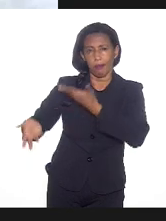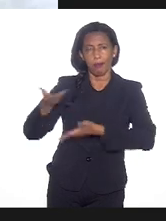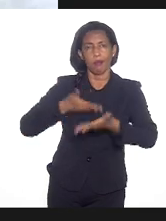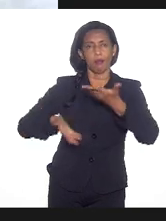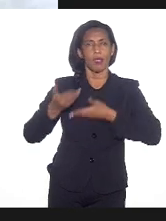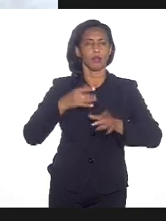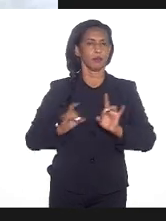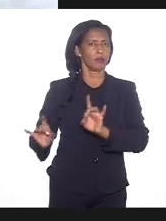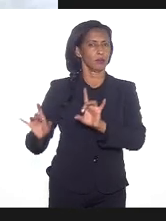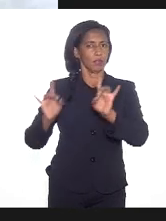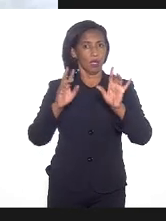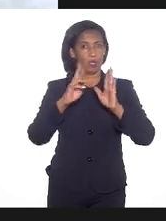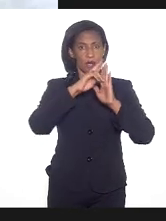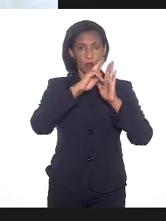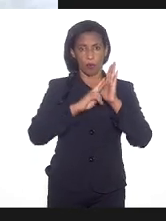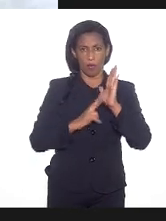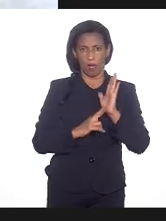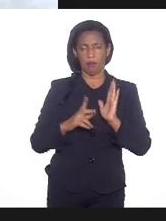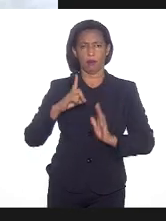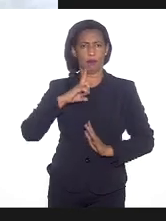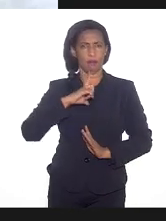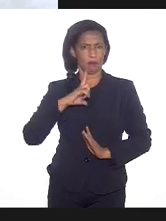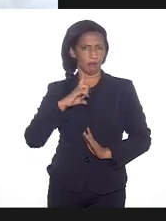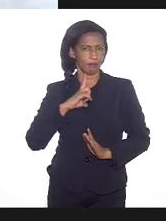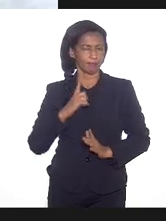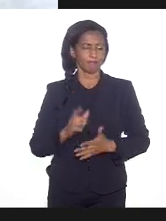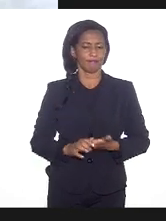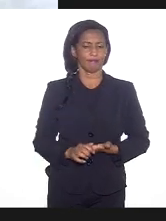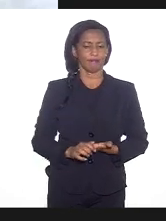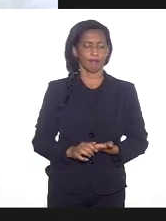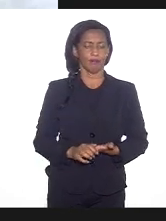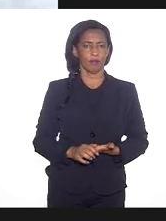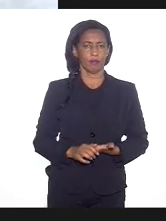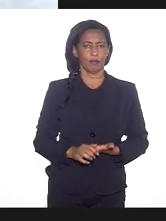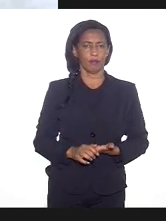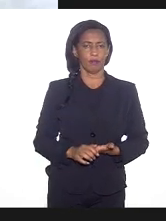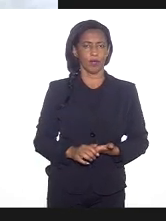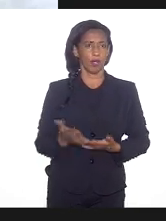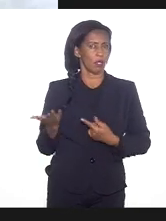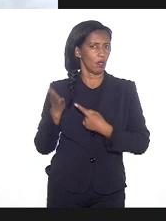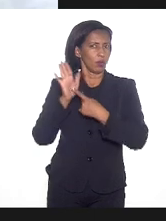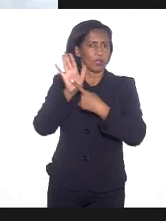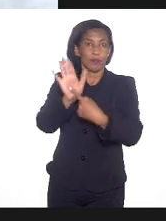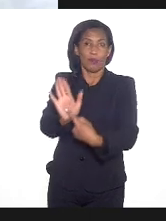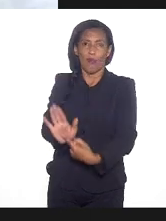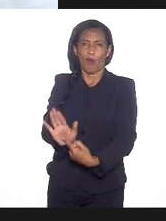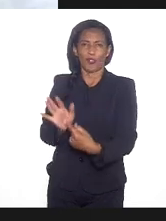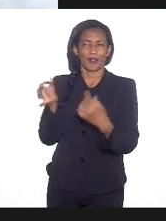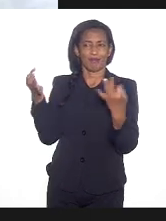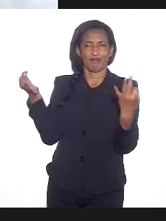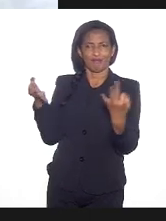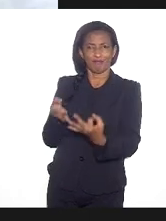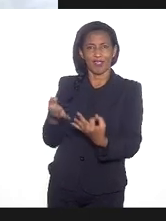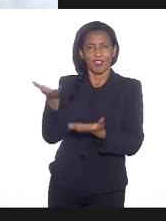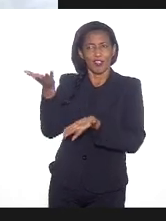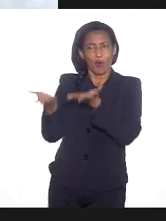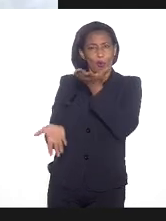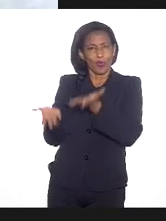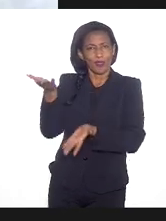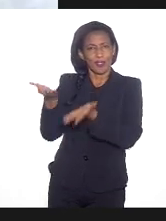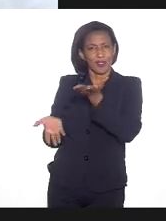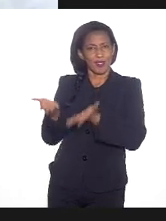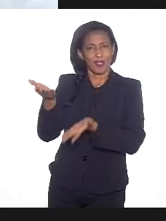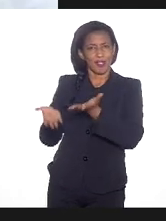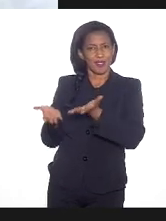que, por regra, tem alta volatilidade em sua mensuração, não se mostra razoável, visto que a oscilação pode gerar